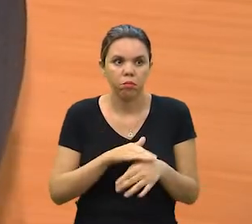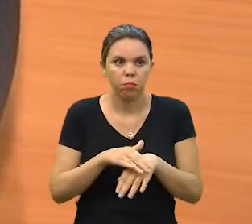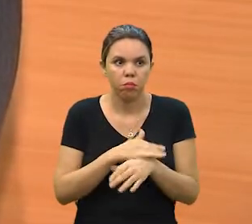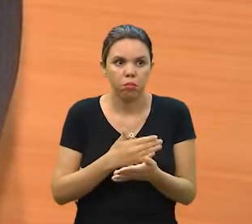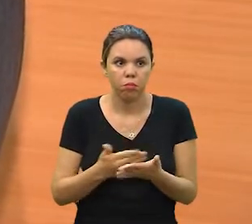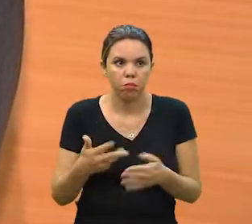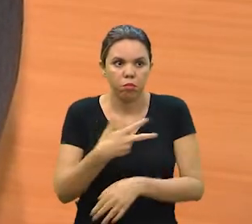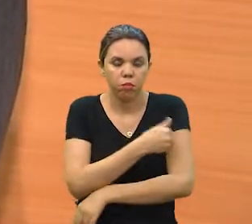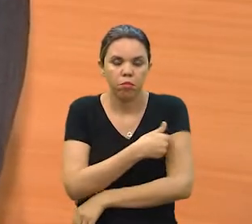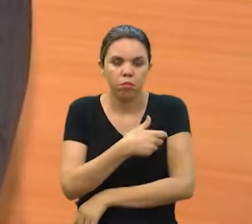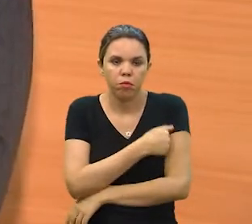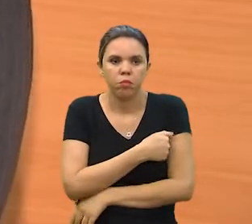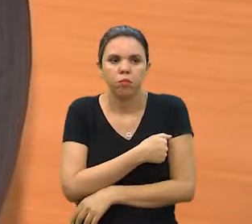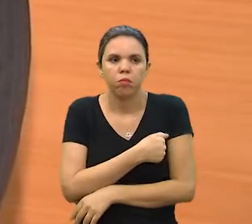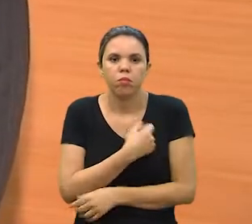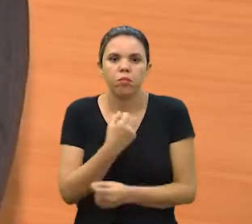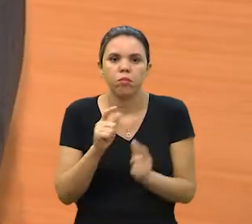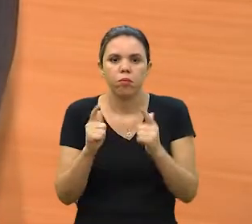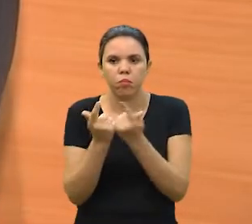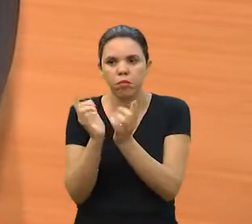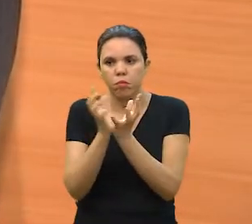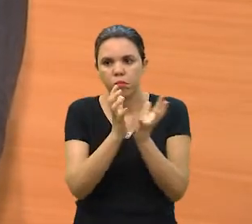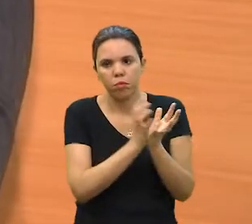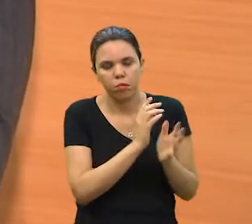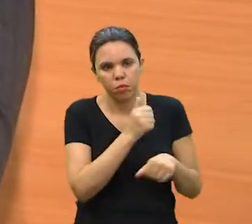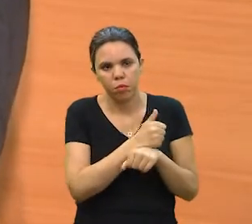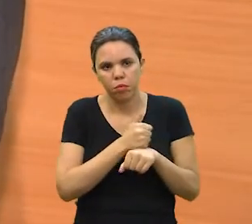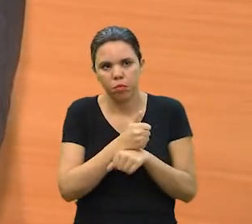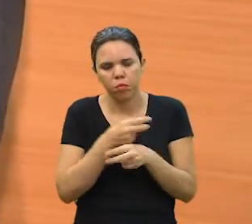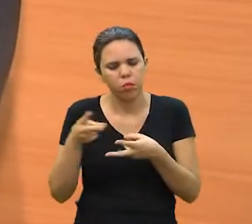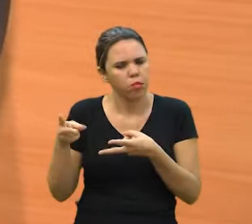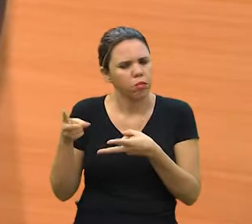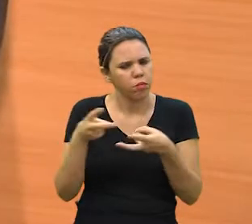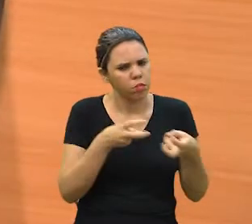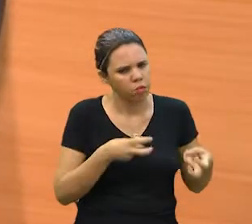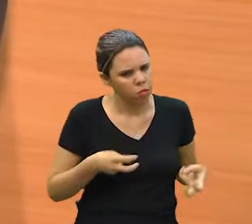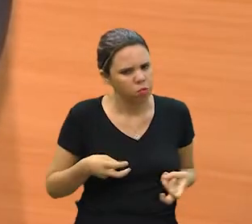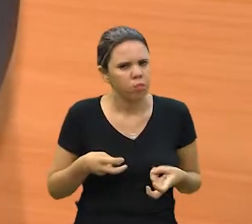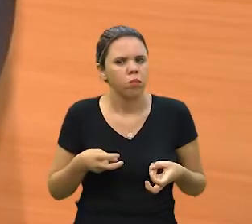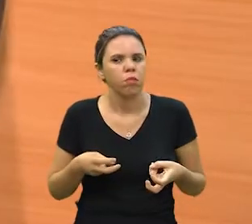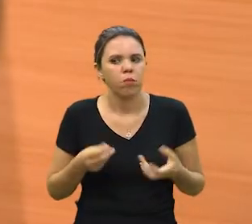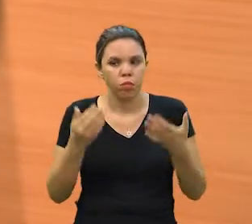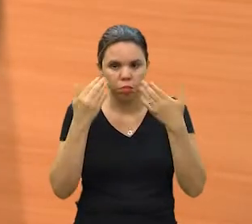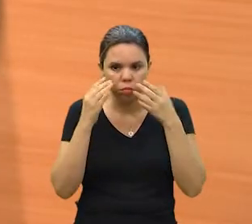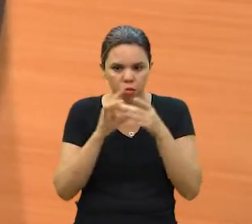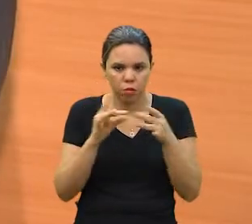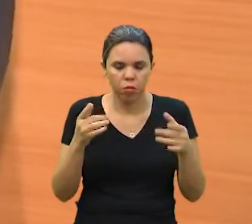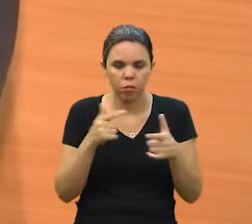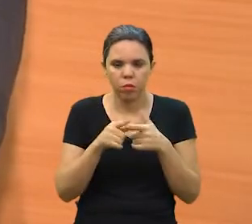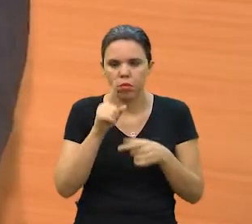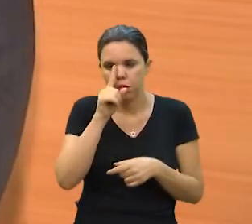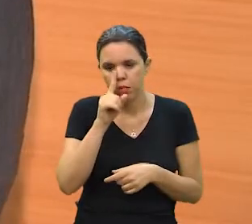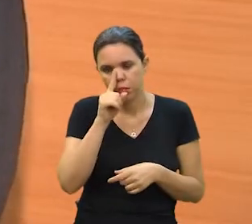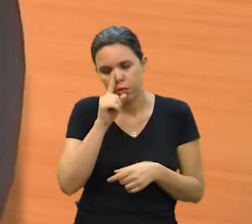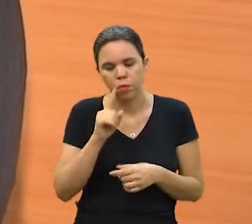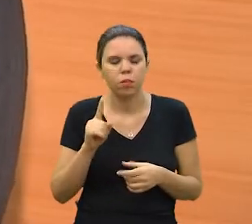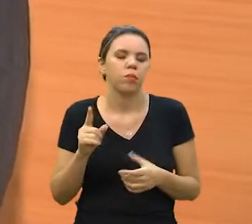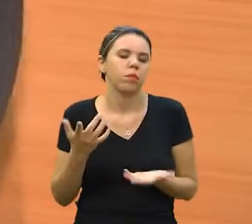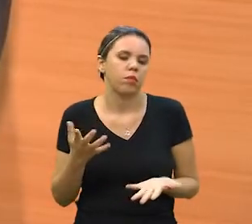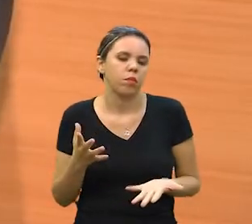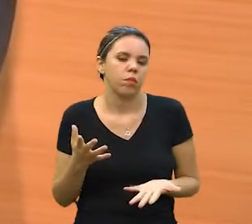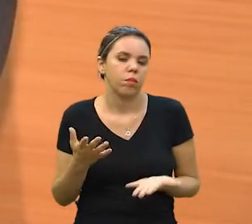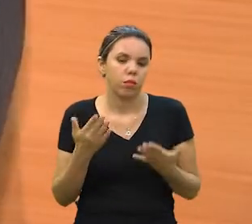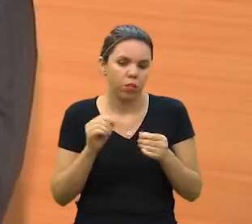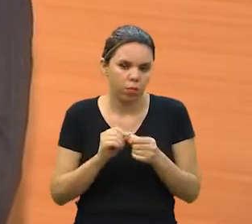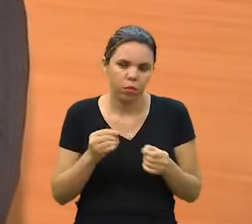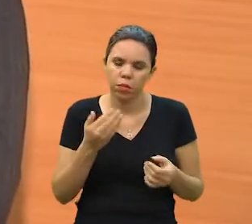a gente começou a fazer a imunização, alguns grupos, a gente começou a perceber que eles estavam expostos e estavam na linha de frente. E